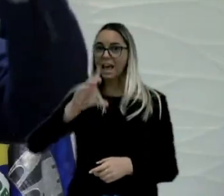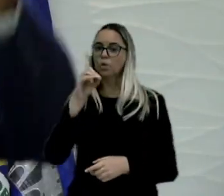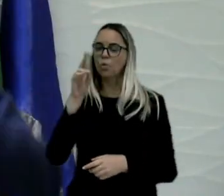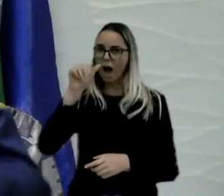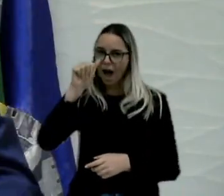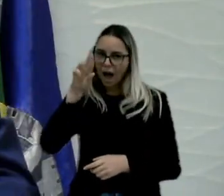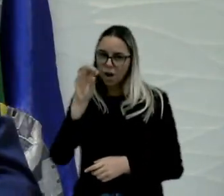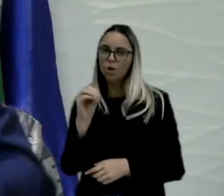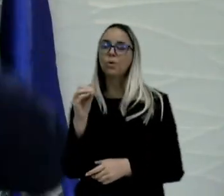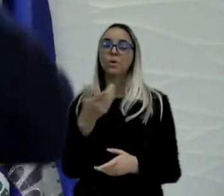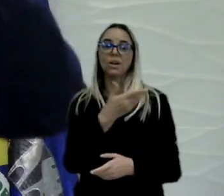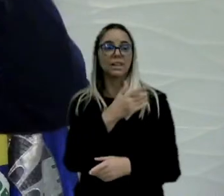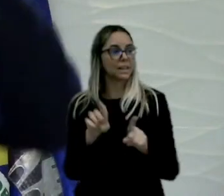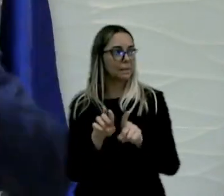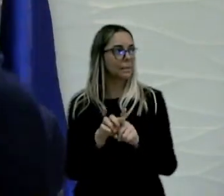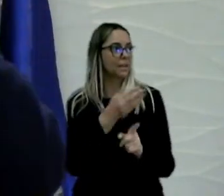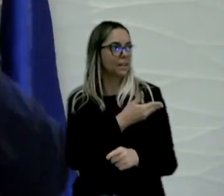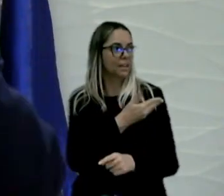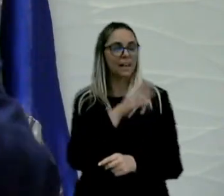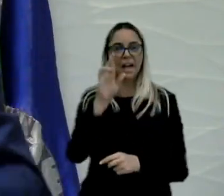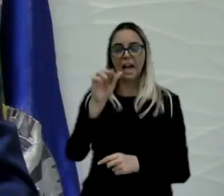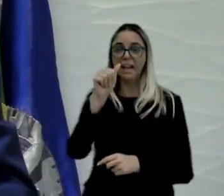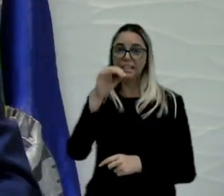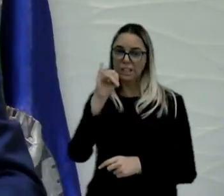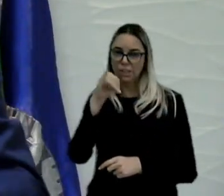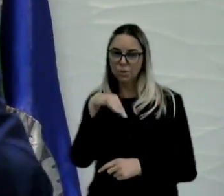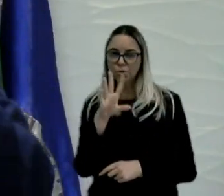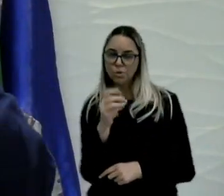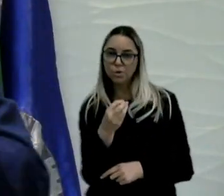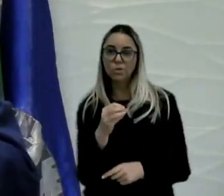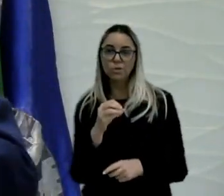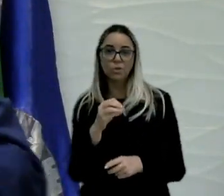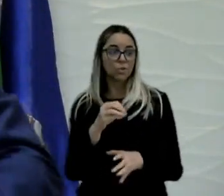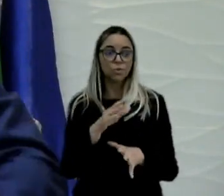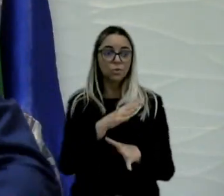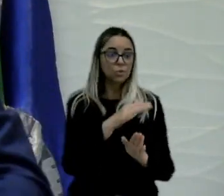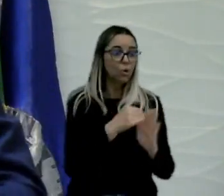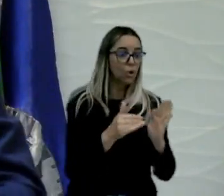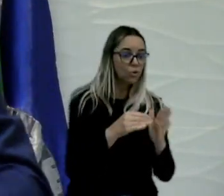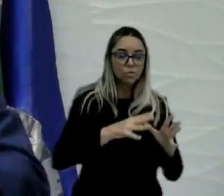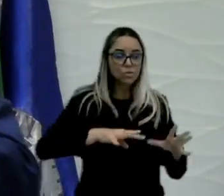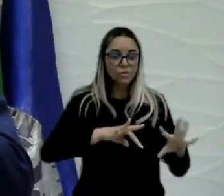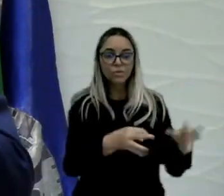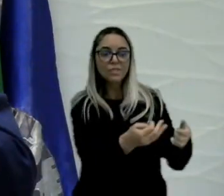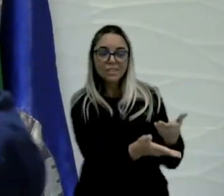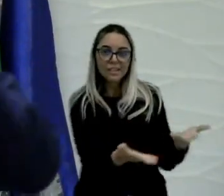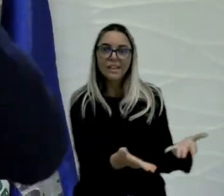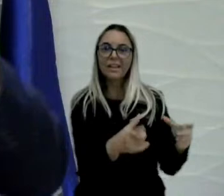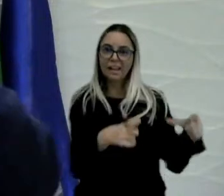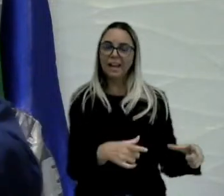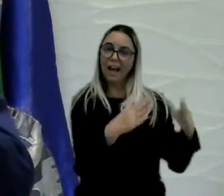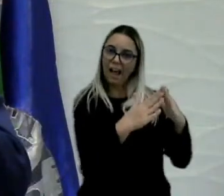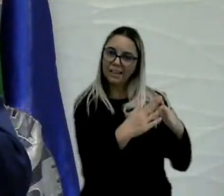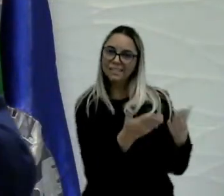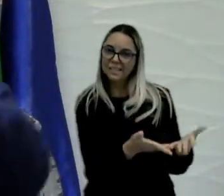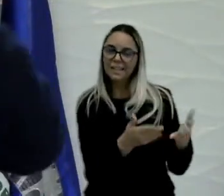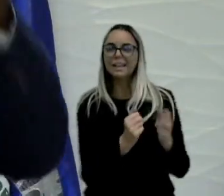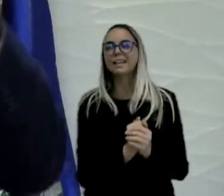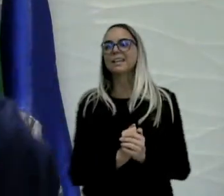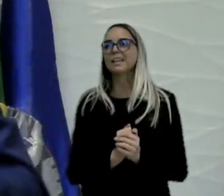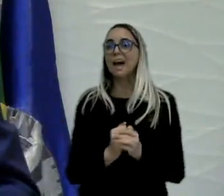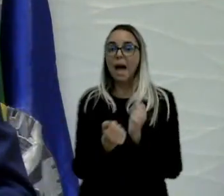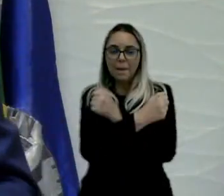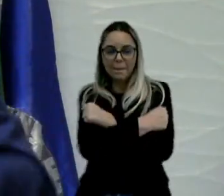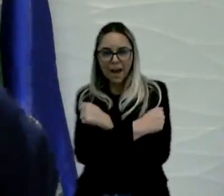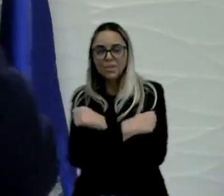todos que faz que morora aí na região do do sítio cabaça maada dos tiros quero mandar um abraço quero mandar